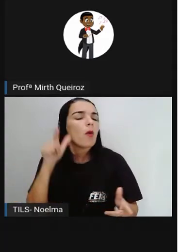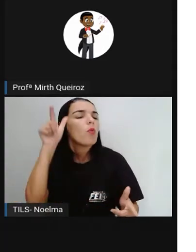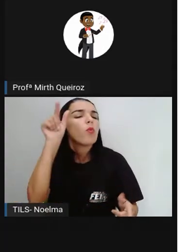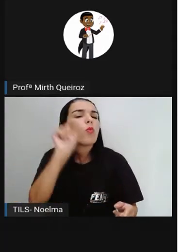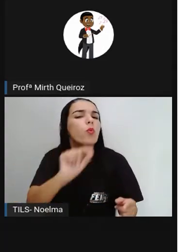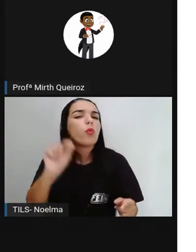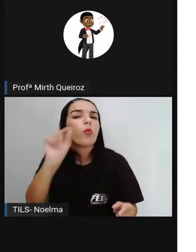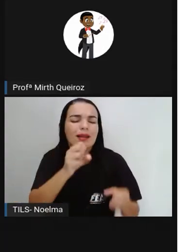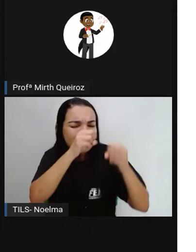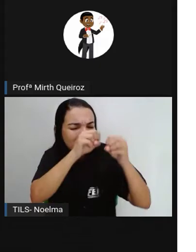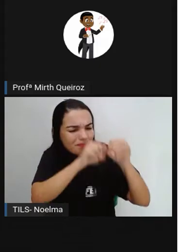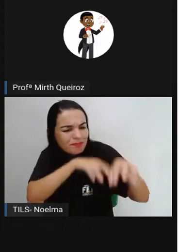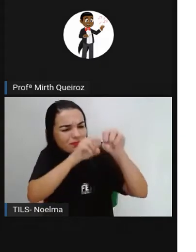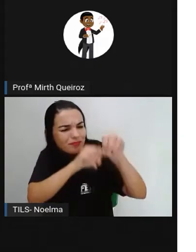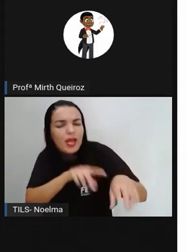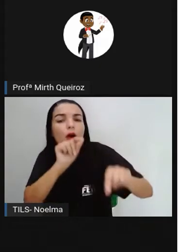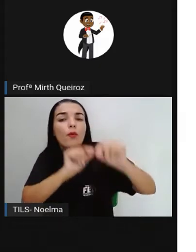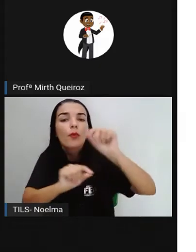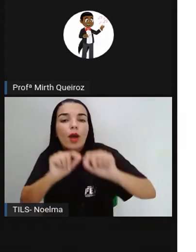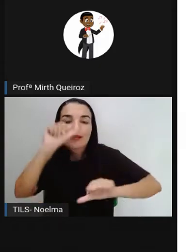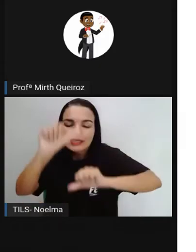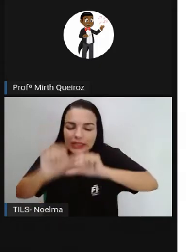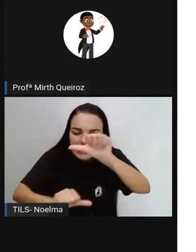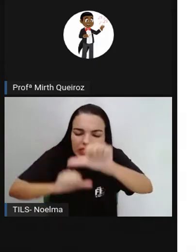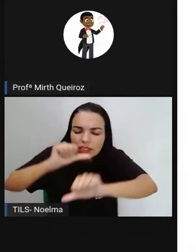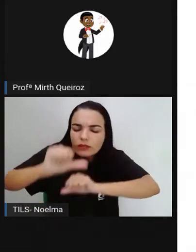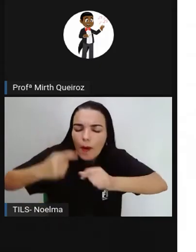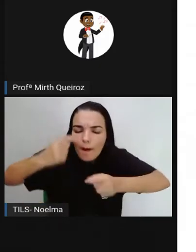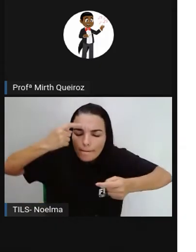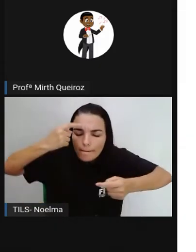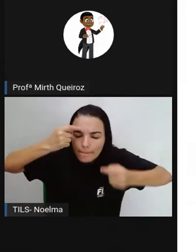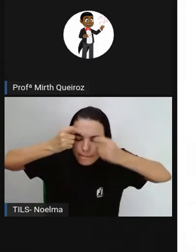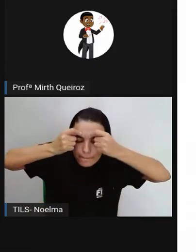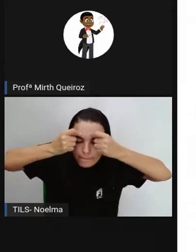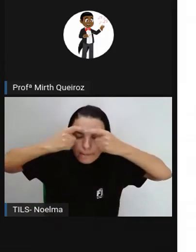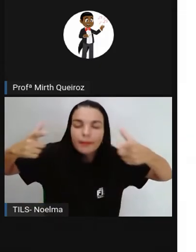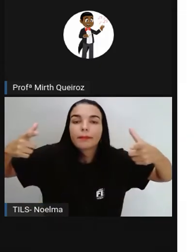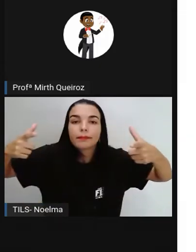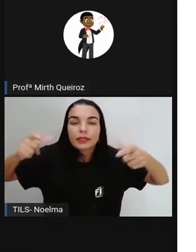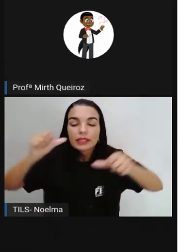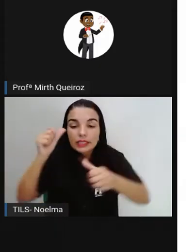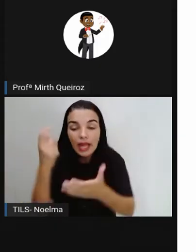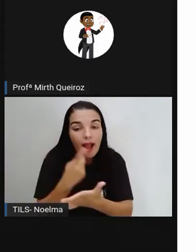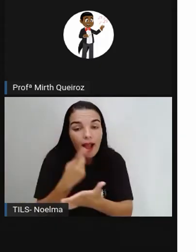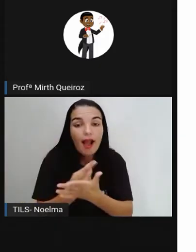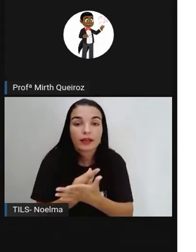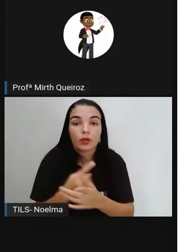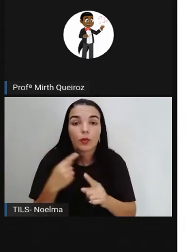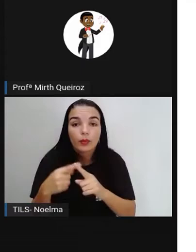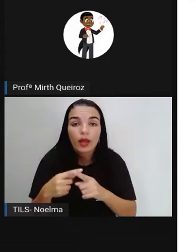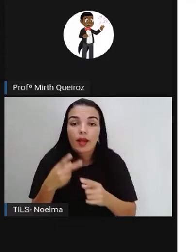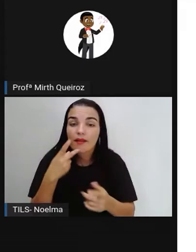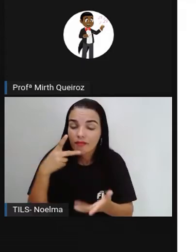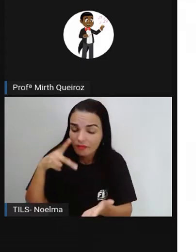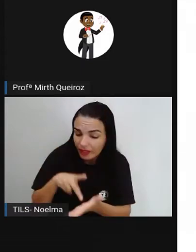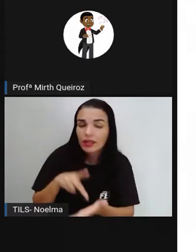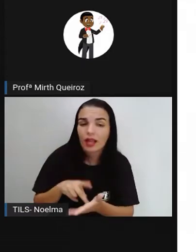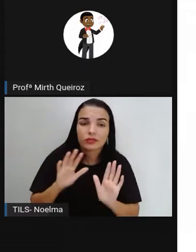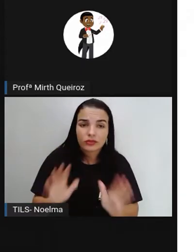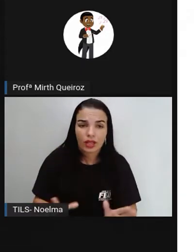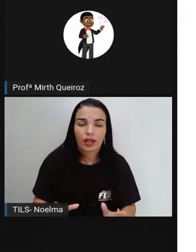fundamental em transformar um pensamento equivocado num pensamento real. Muita coisa do que